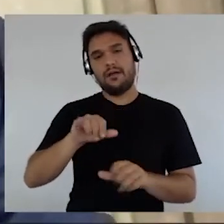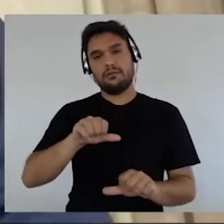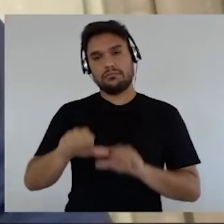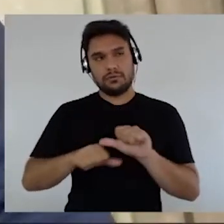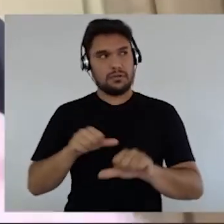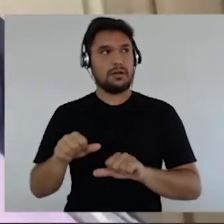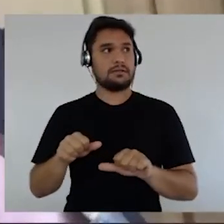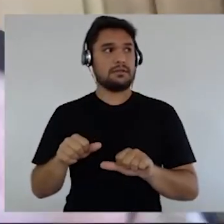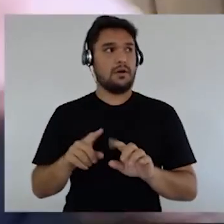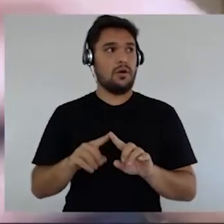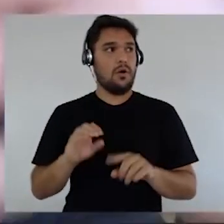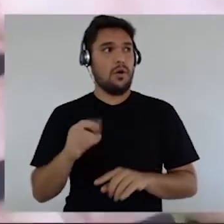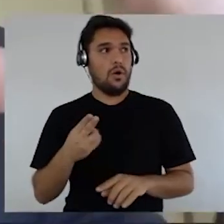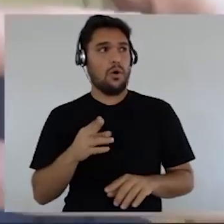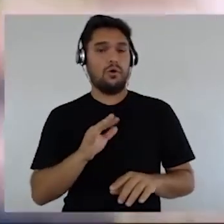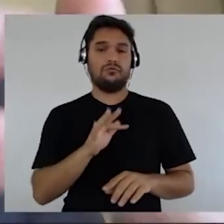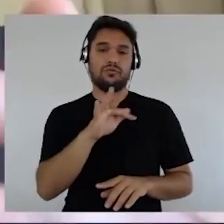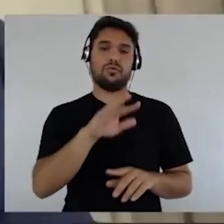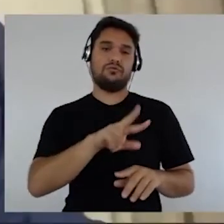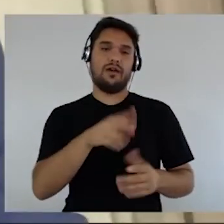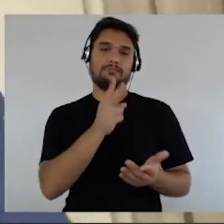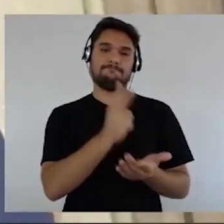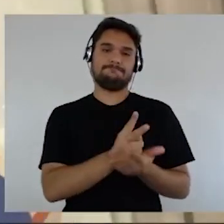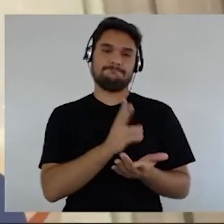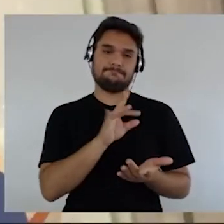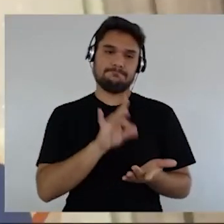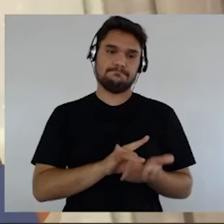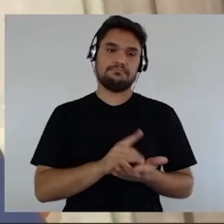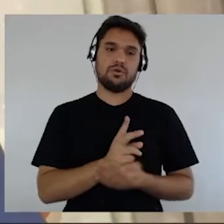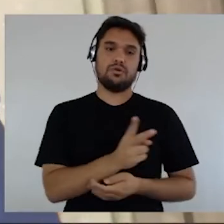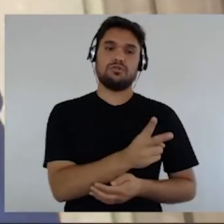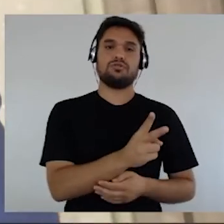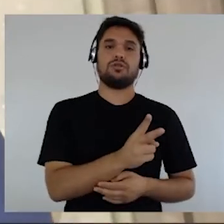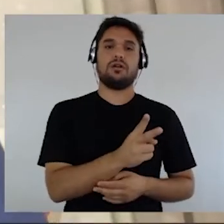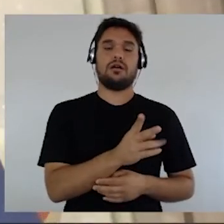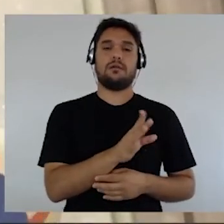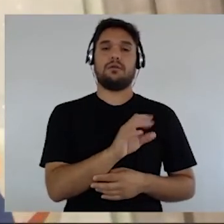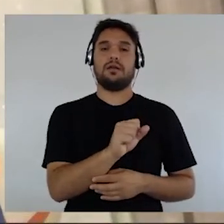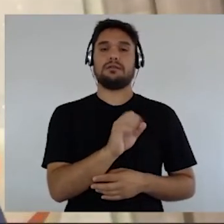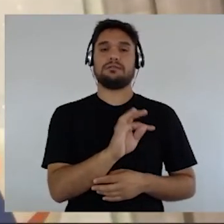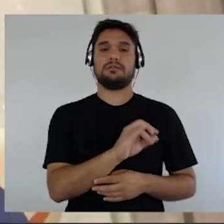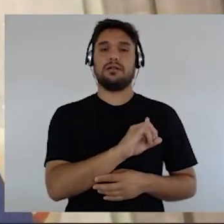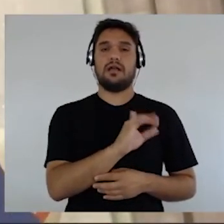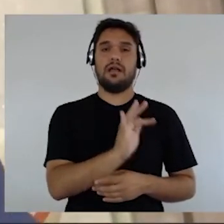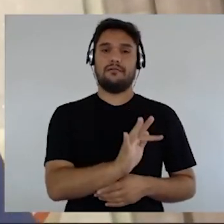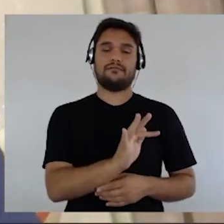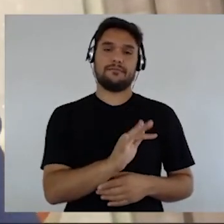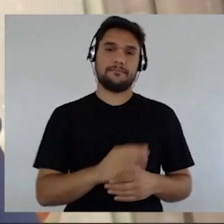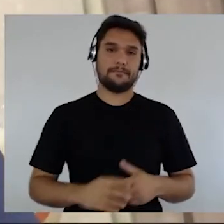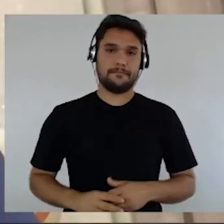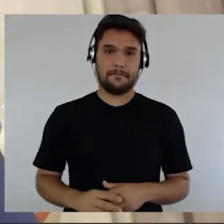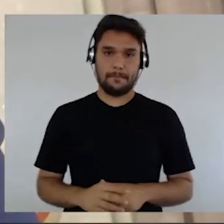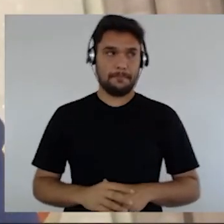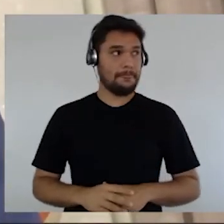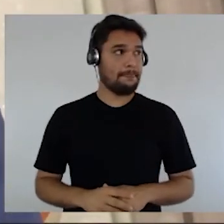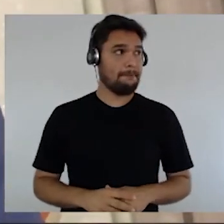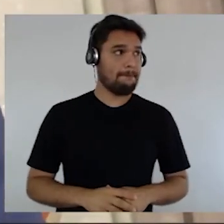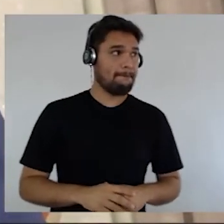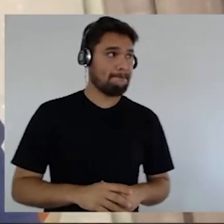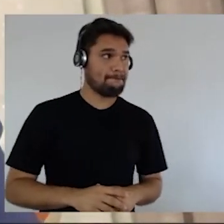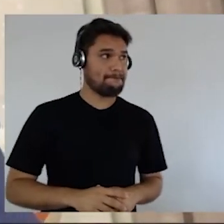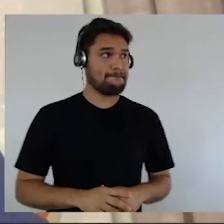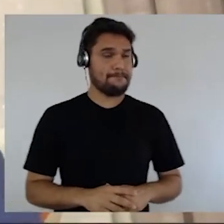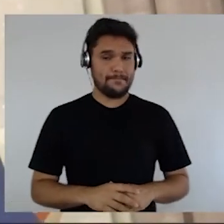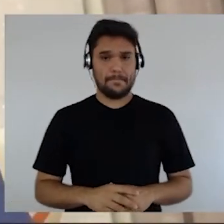alguma alteração ou vir a ser consolidada pela Corte responsável pela interpretação